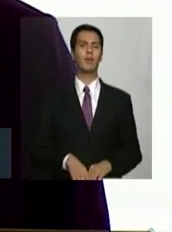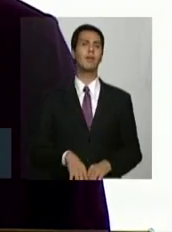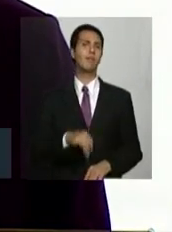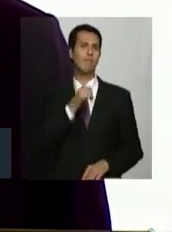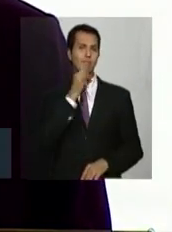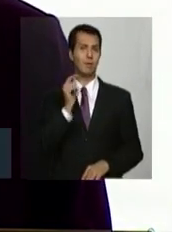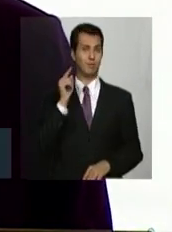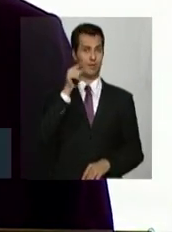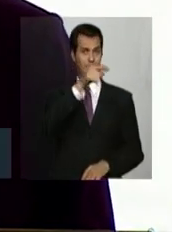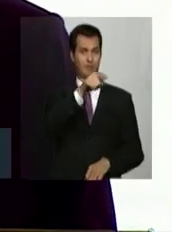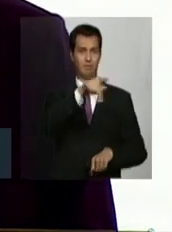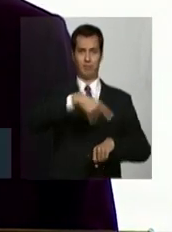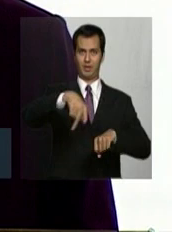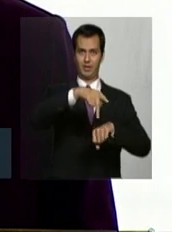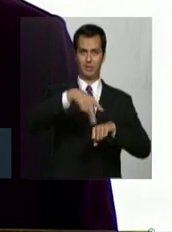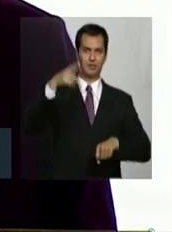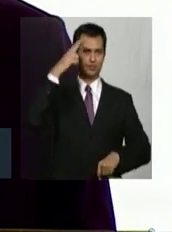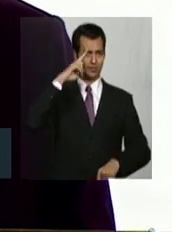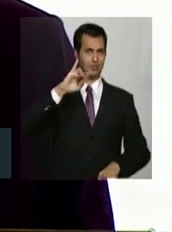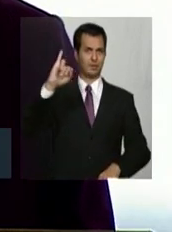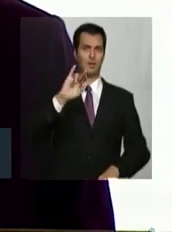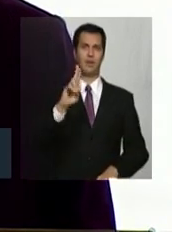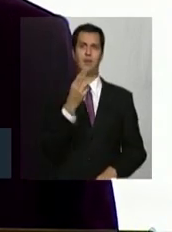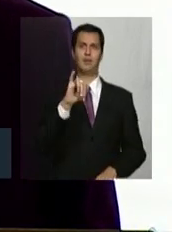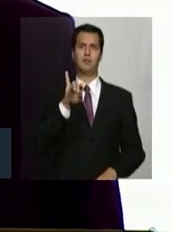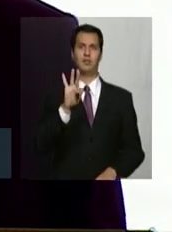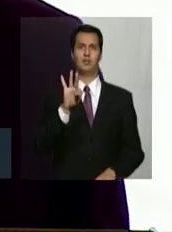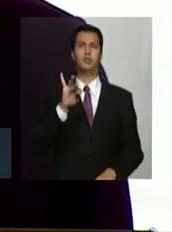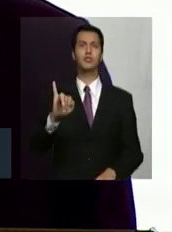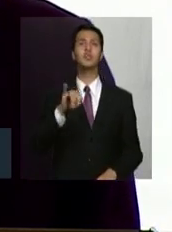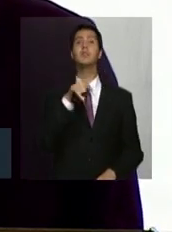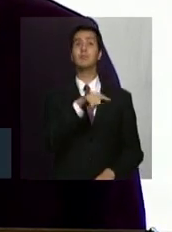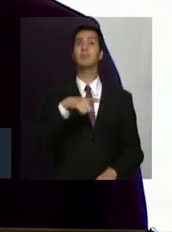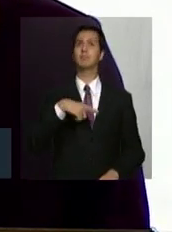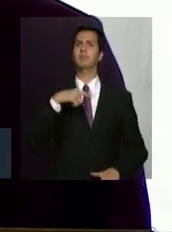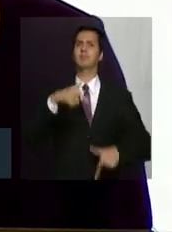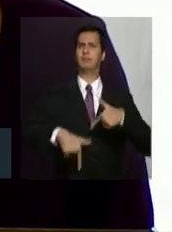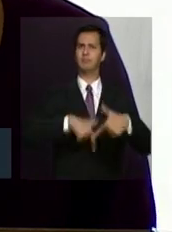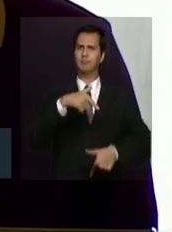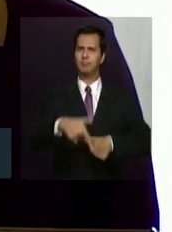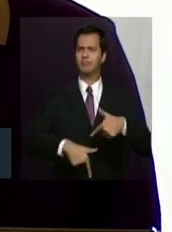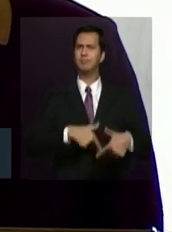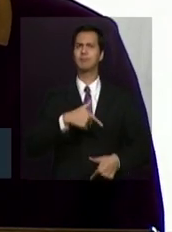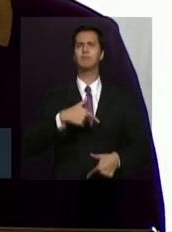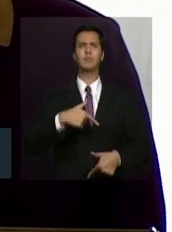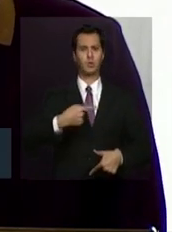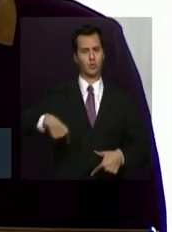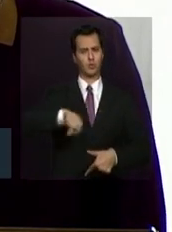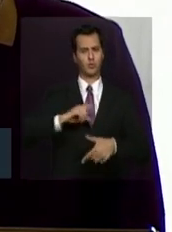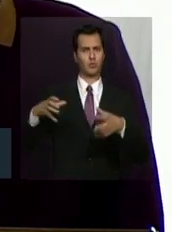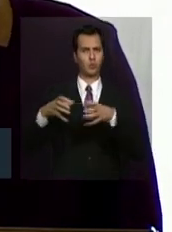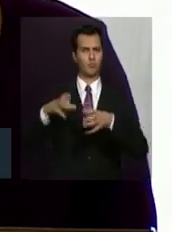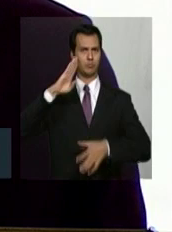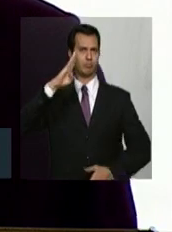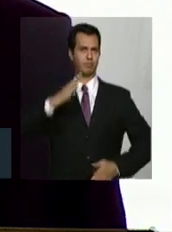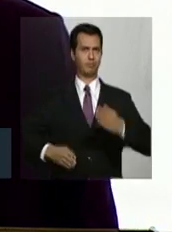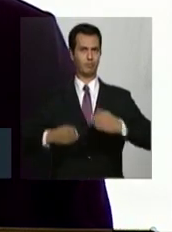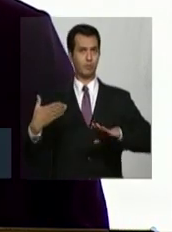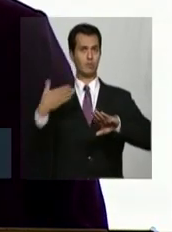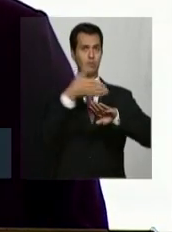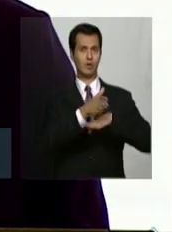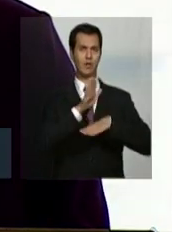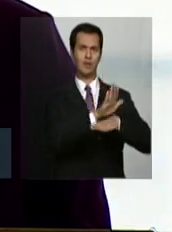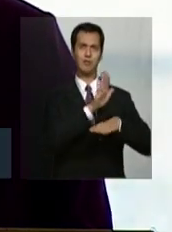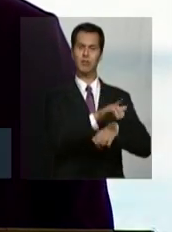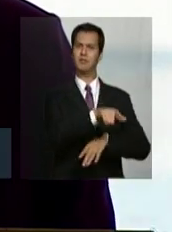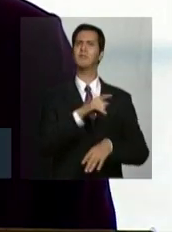e competência por nossas Forças Armadas, é exemplo emblemático também das novas